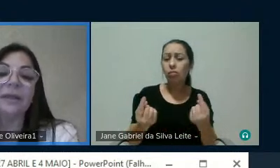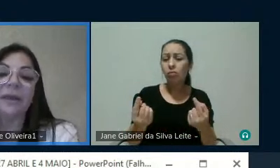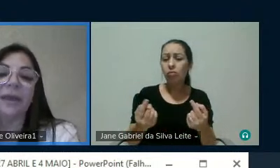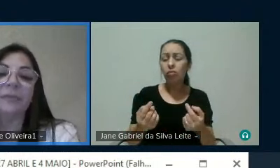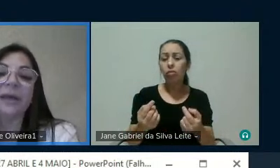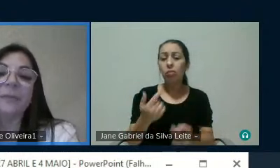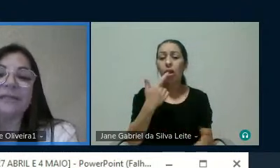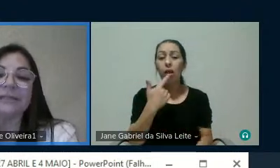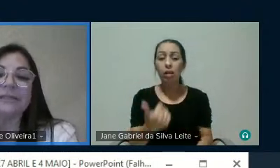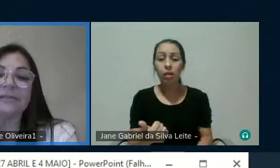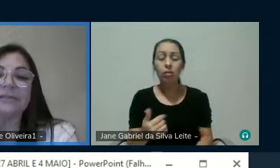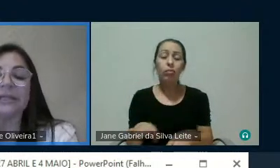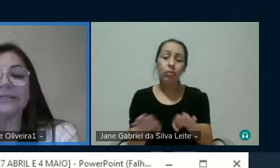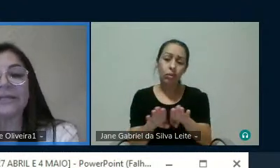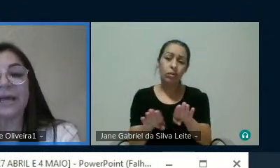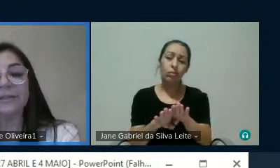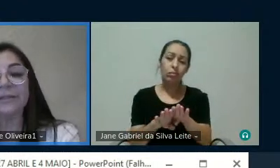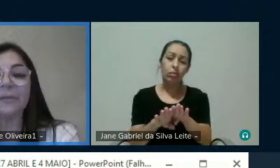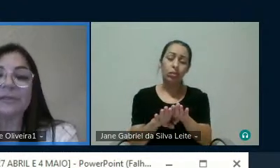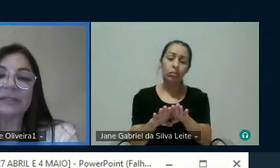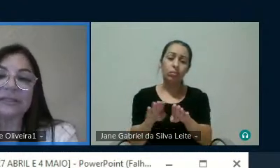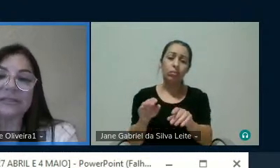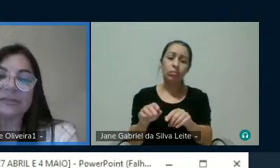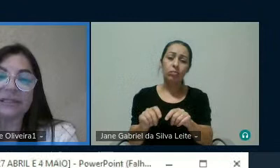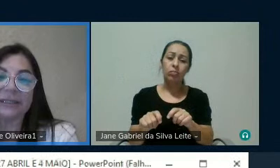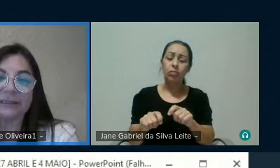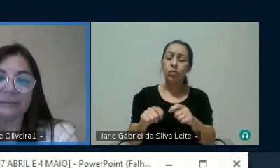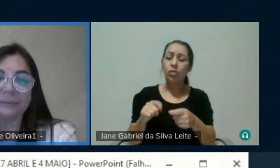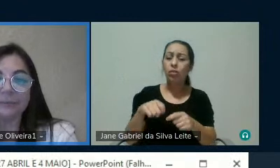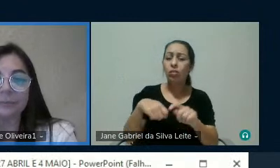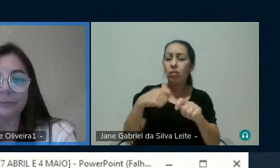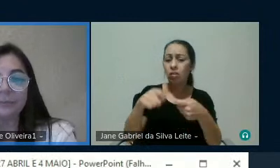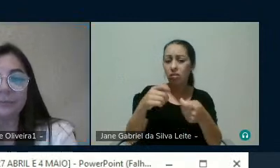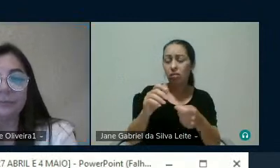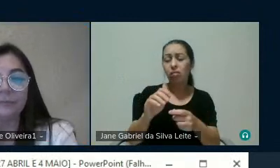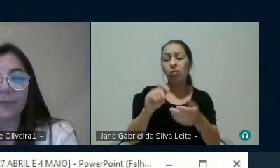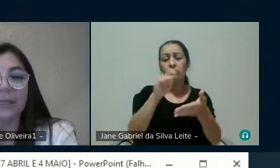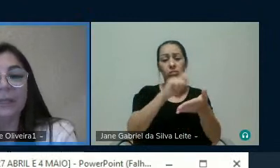né? É uma representação sinalizada, uma representação escrita.